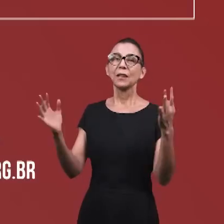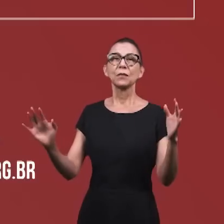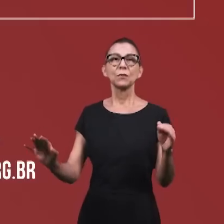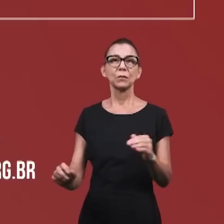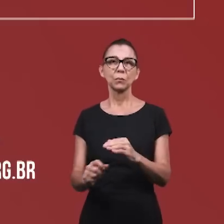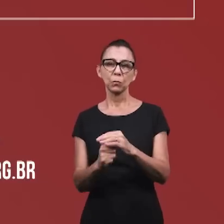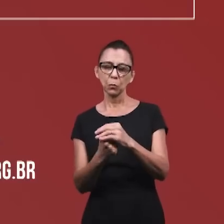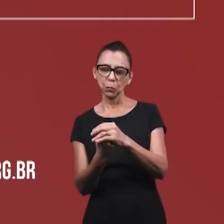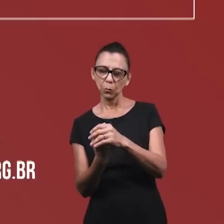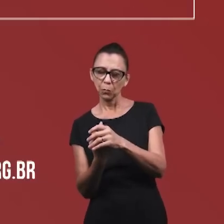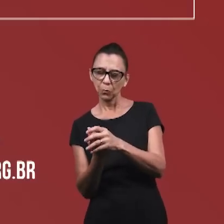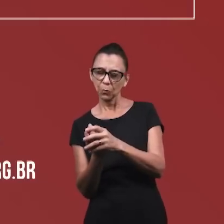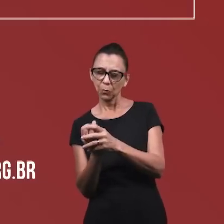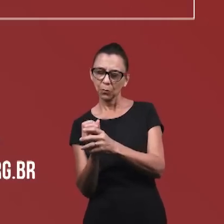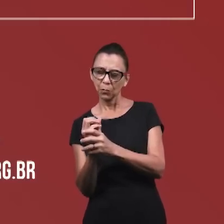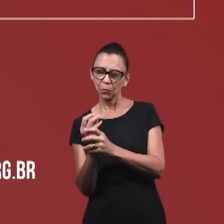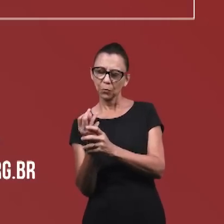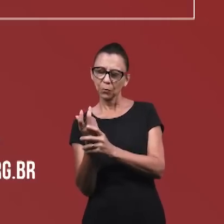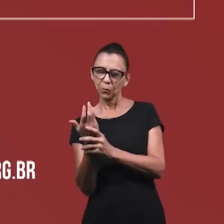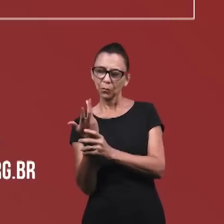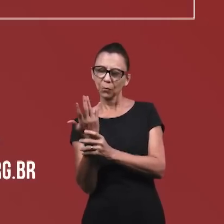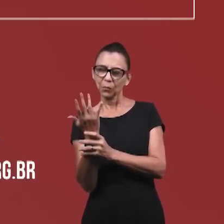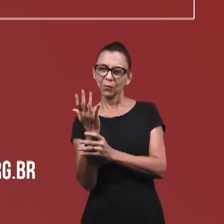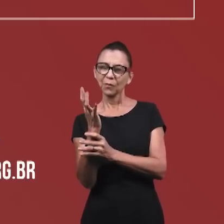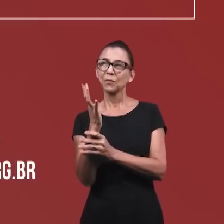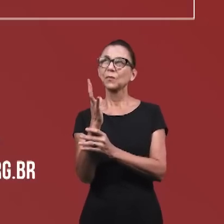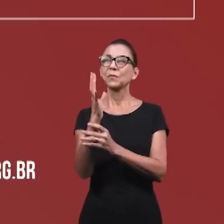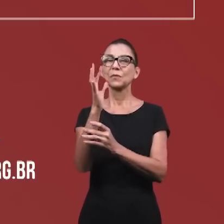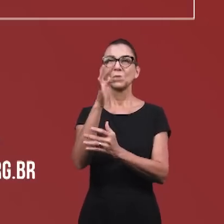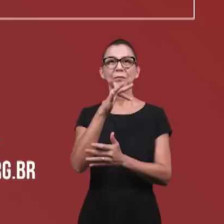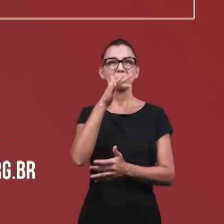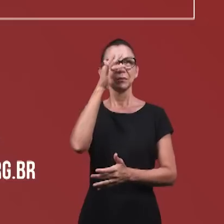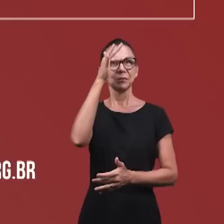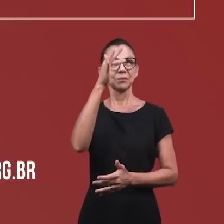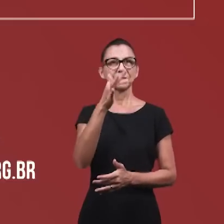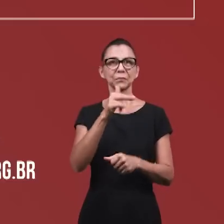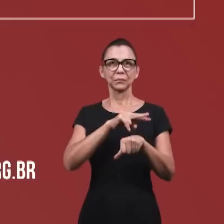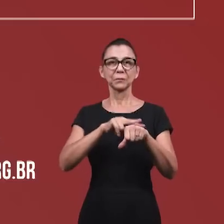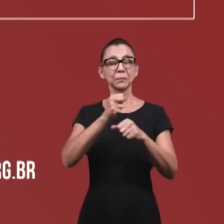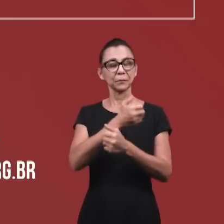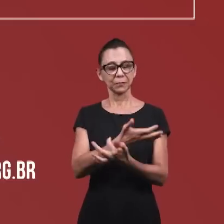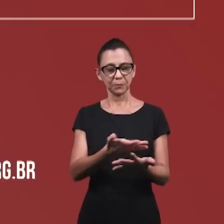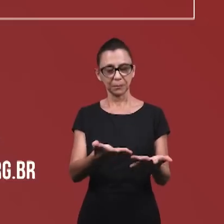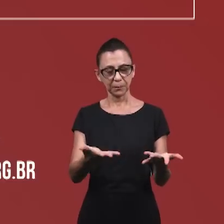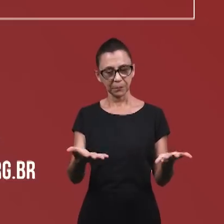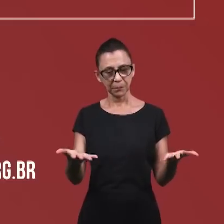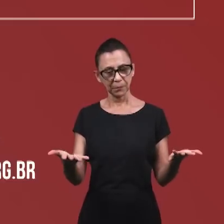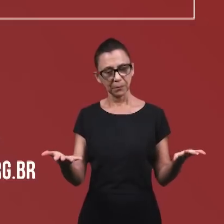Como uma flor pequena em teu